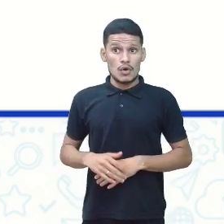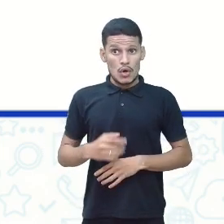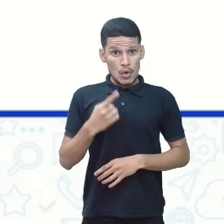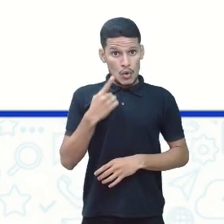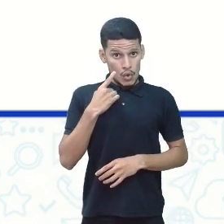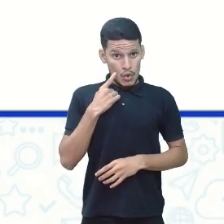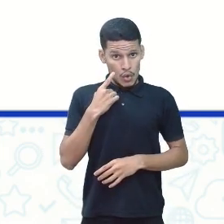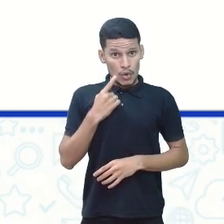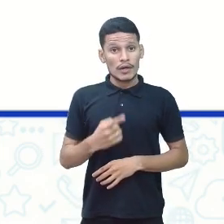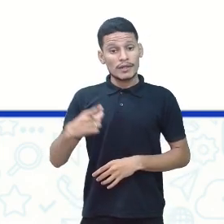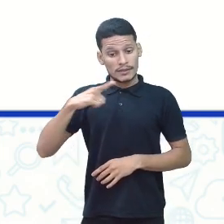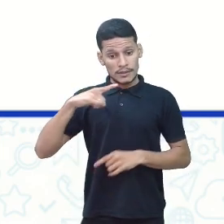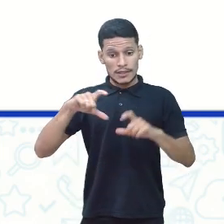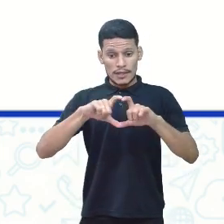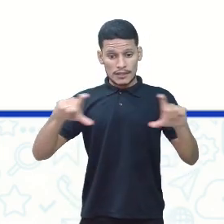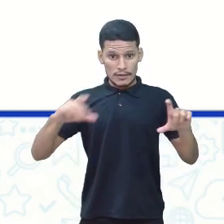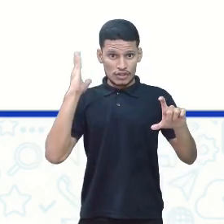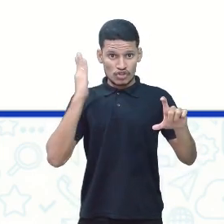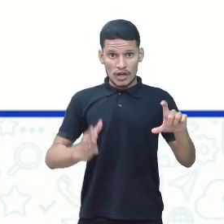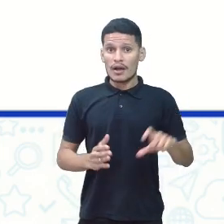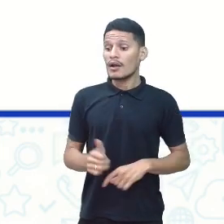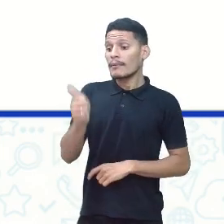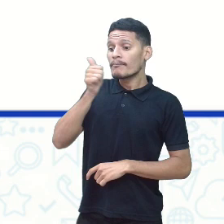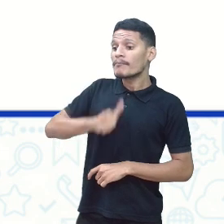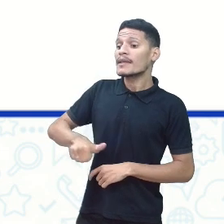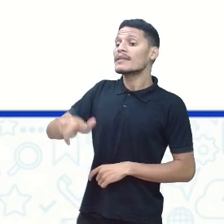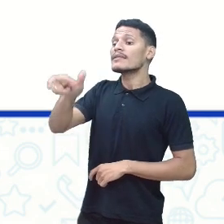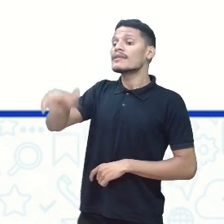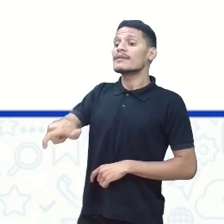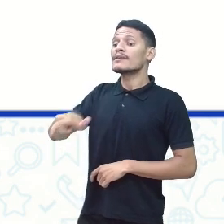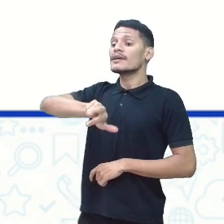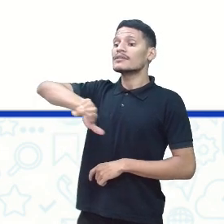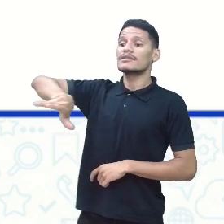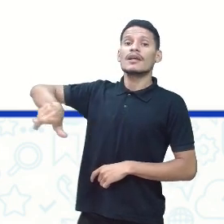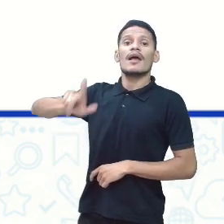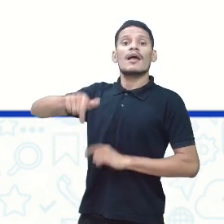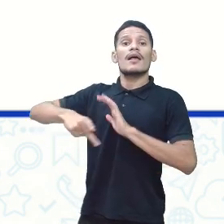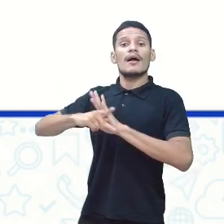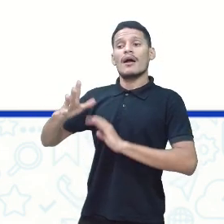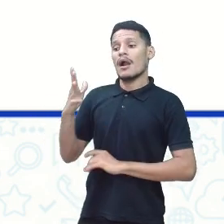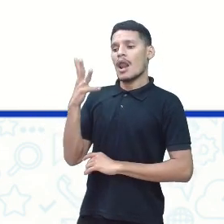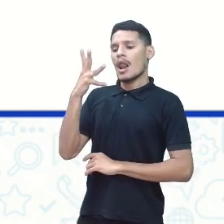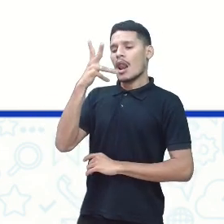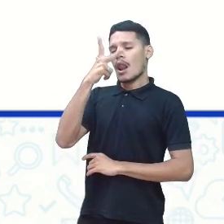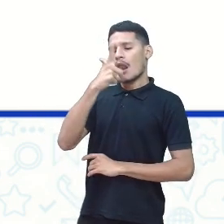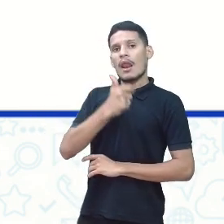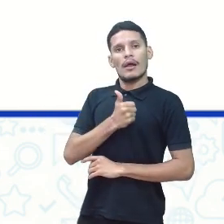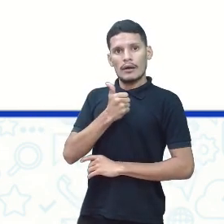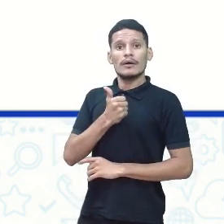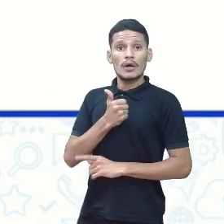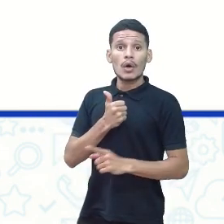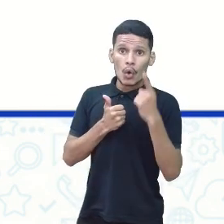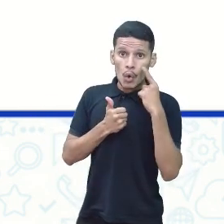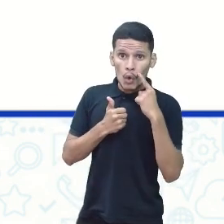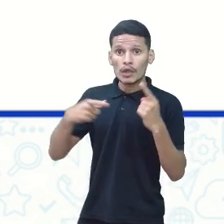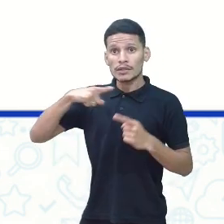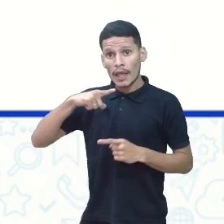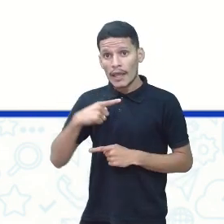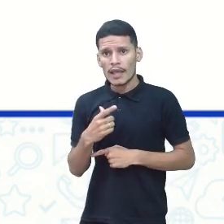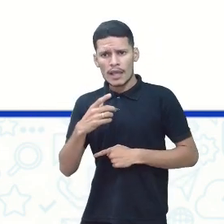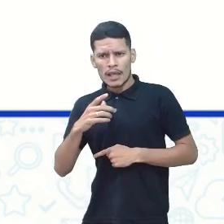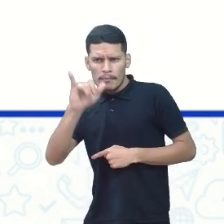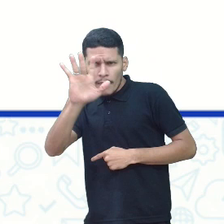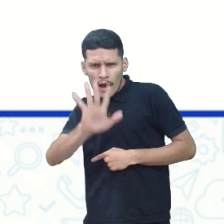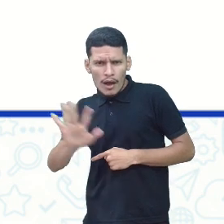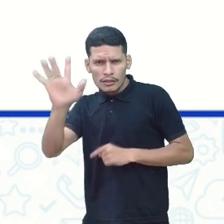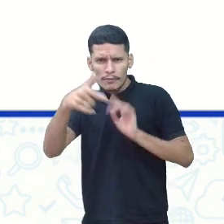temos este exemplo aqui, as meninas estão lindas. E aí na imagem, não é, tem as meninas ali, não é, parece um